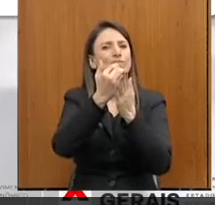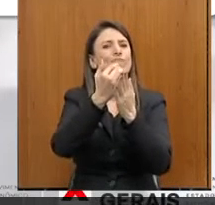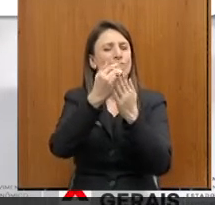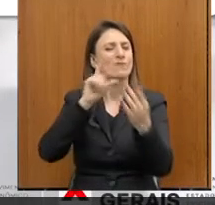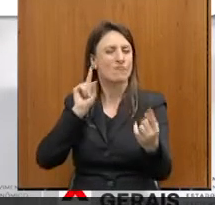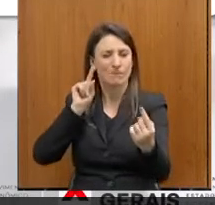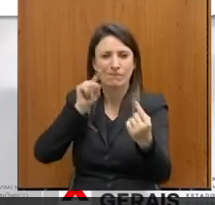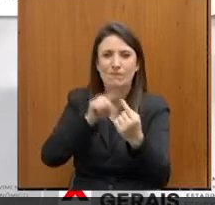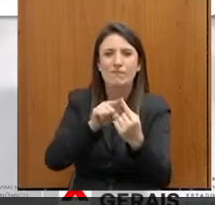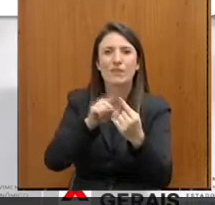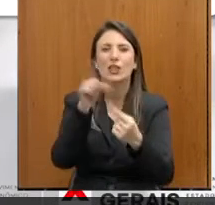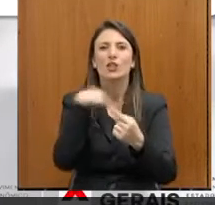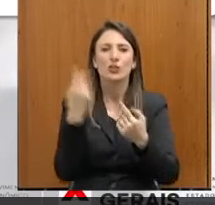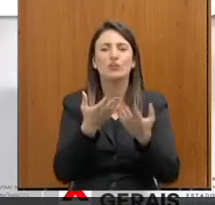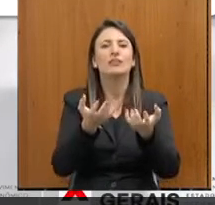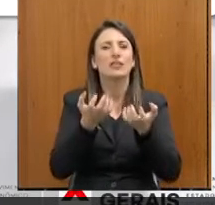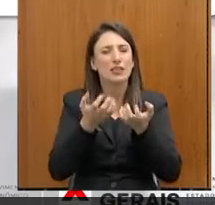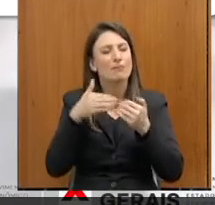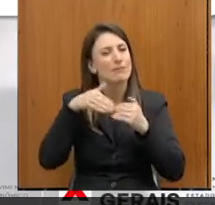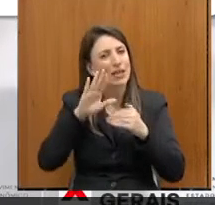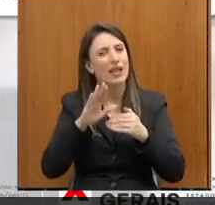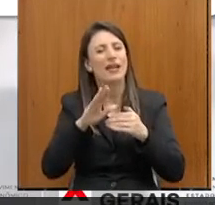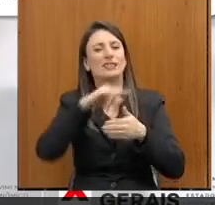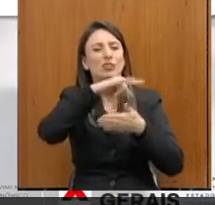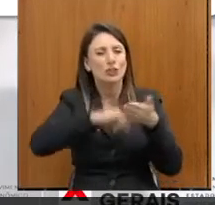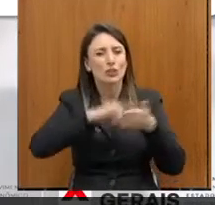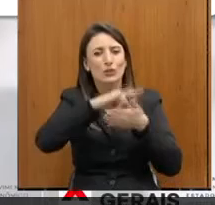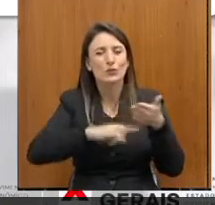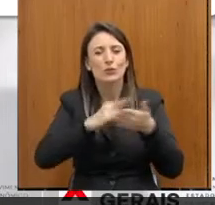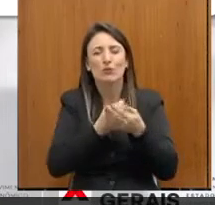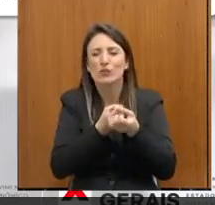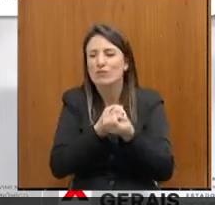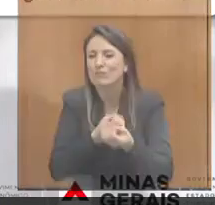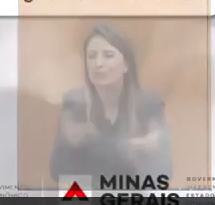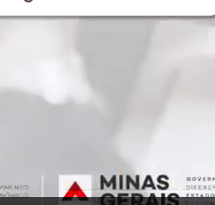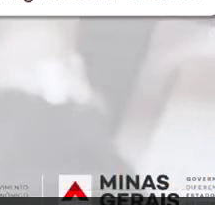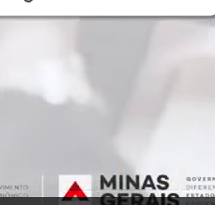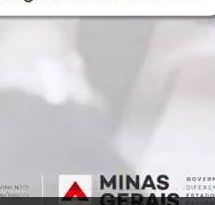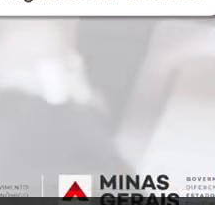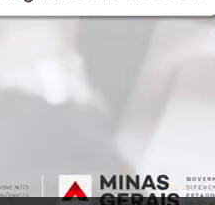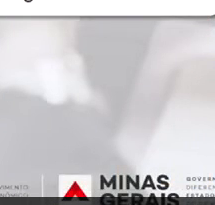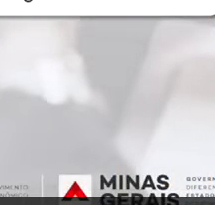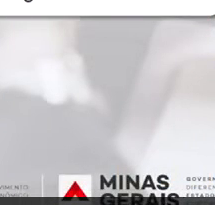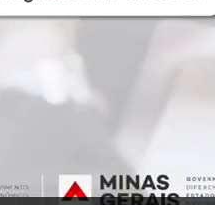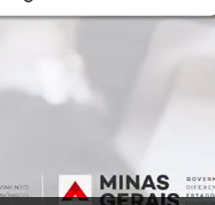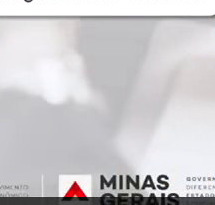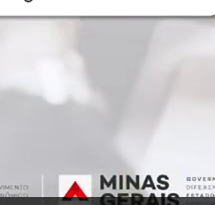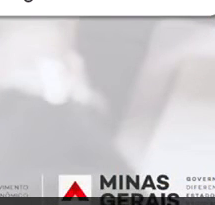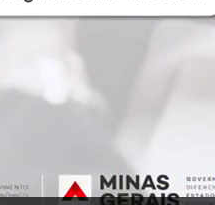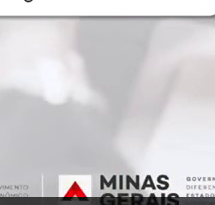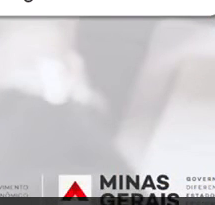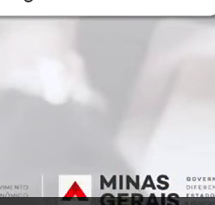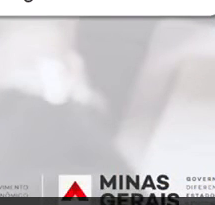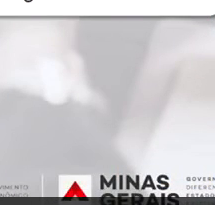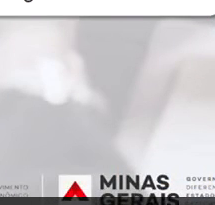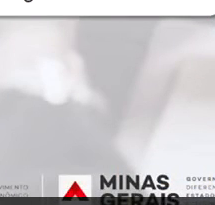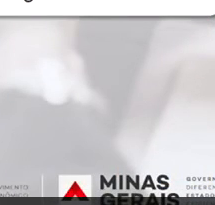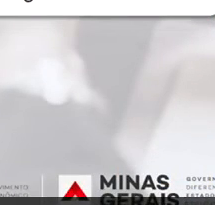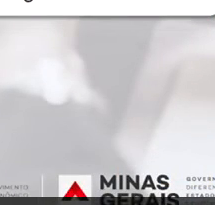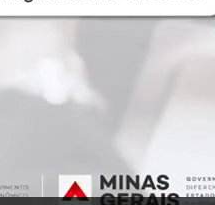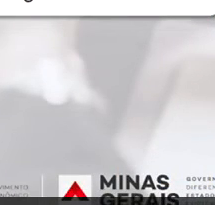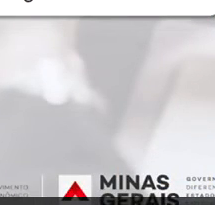nós vamos ter é uma entrega e já estamos estruturando isso por exemplo aqui e